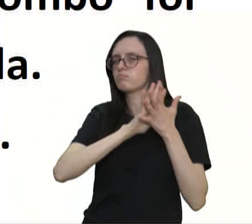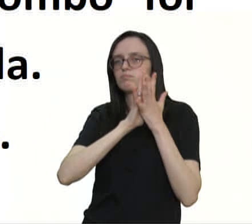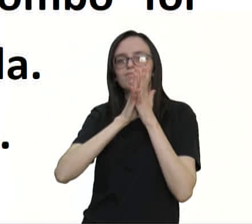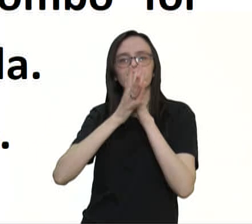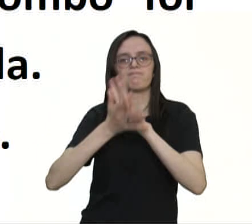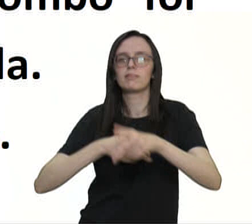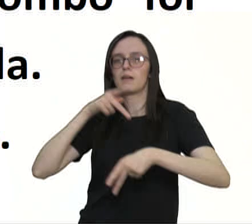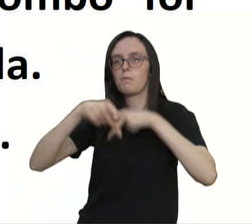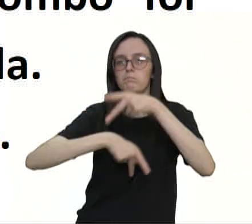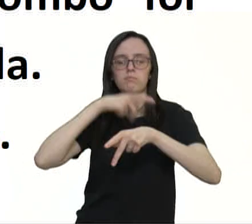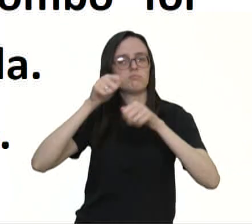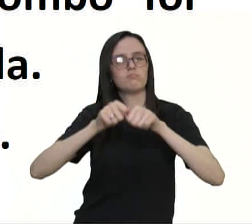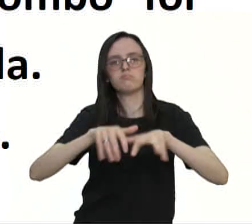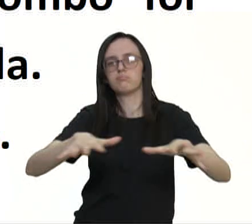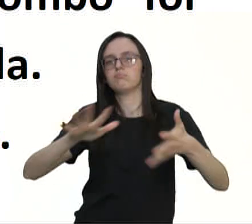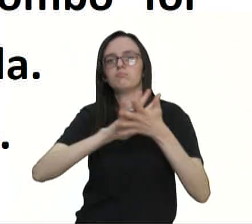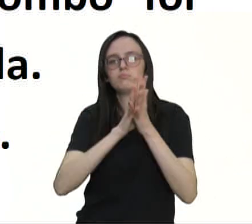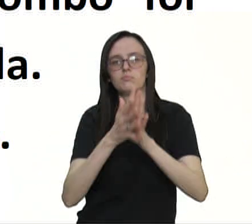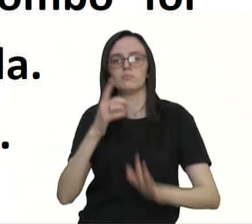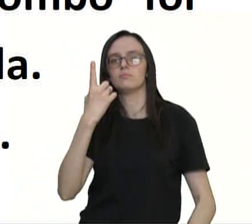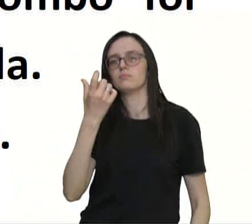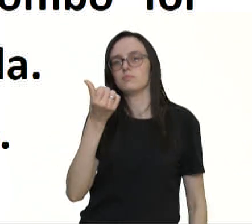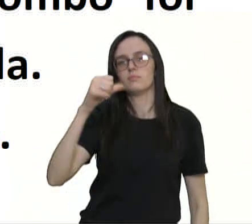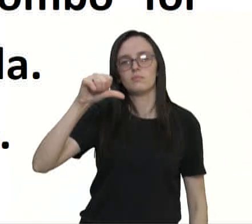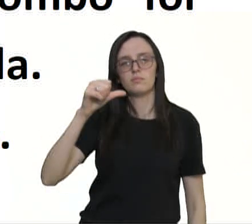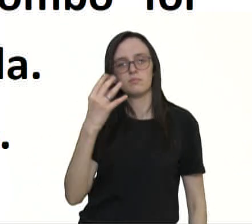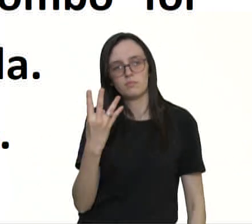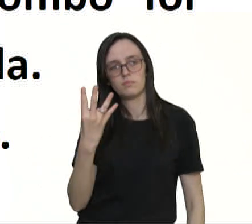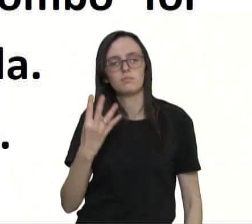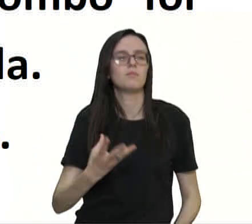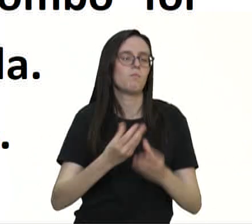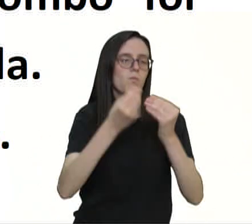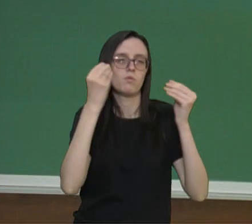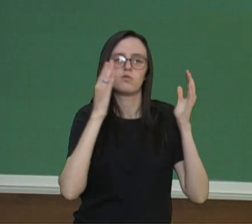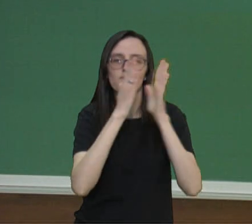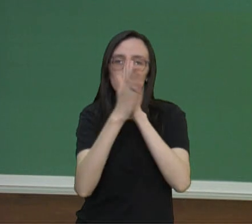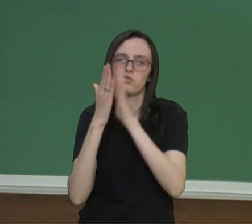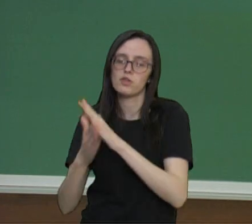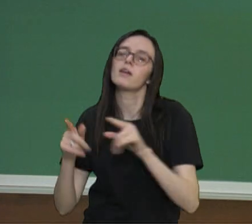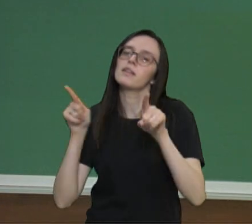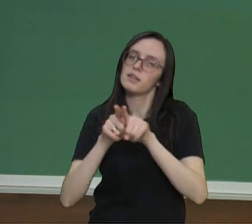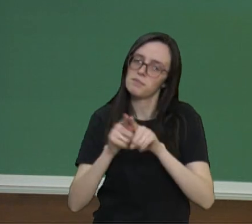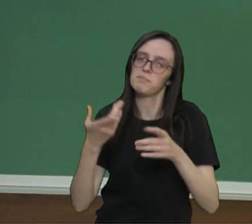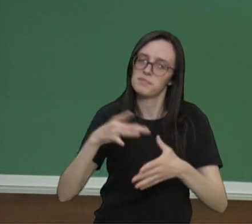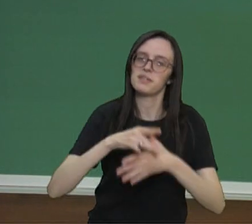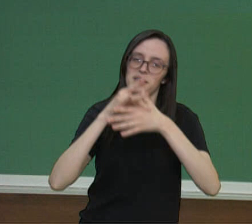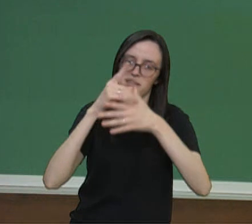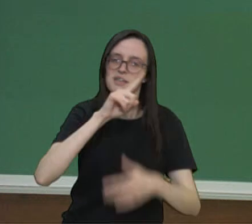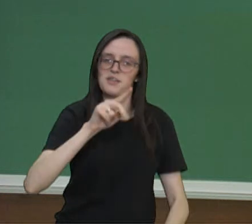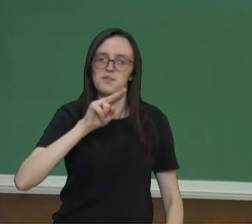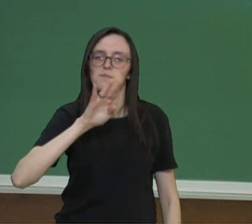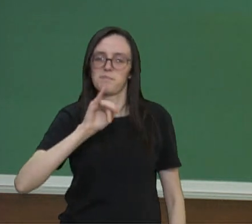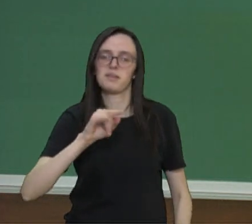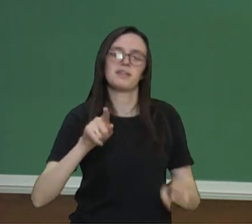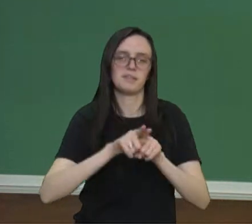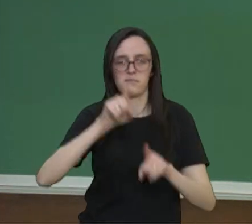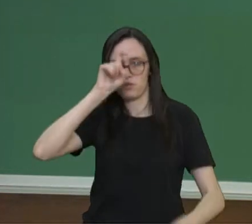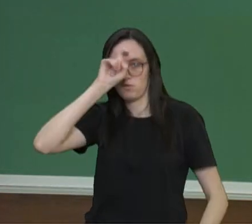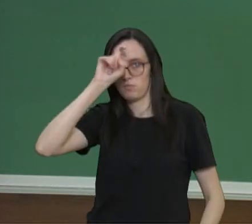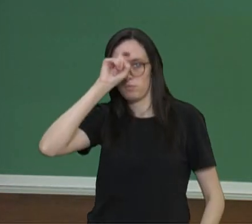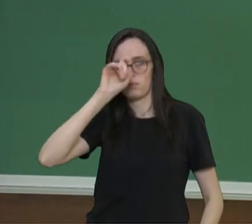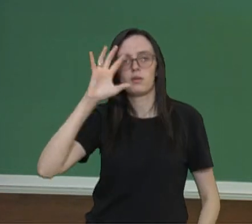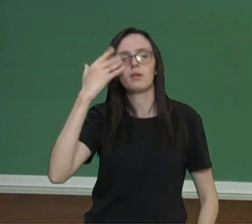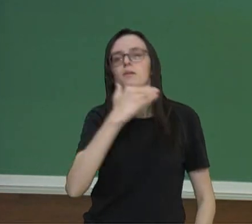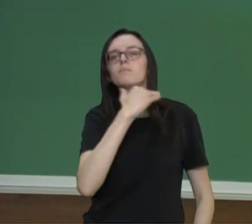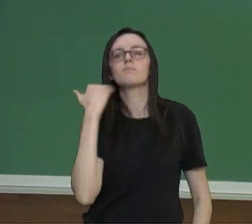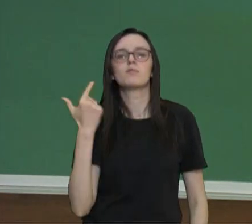e a população massacrada em 1694. Muitos fugiram, inclusive o líder, Zumbi dos Palmares, que